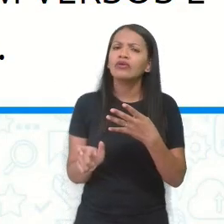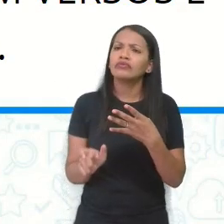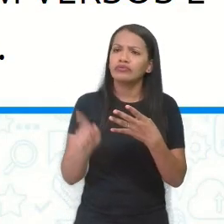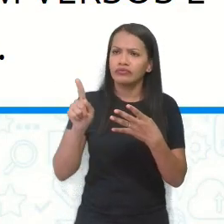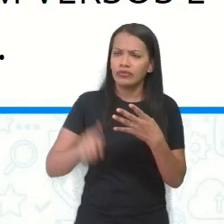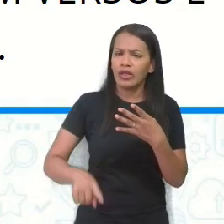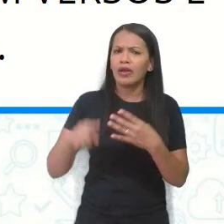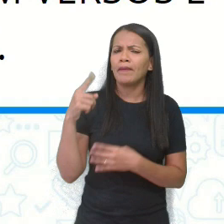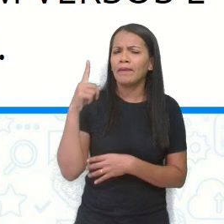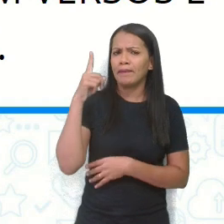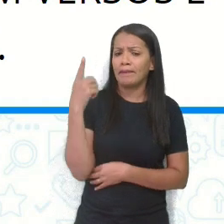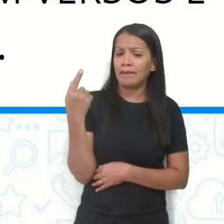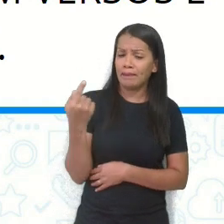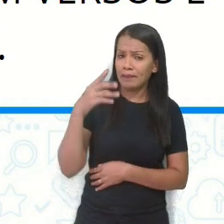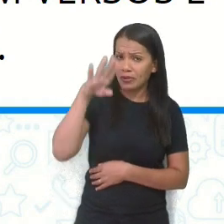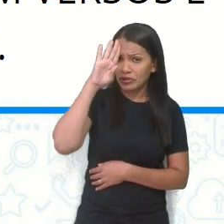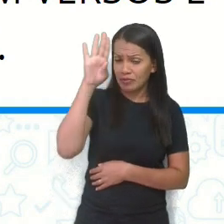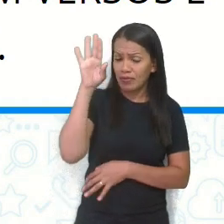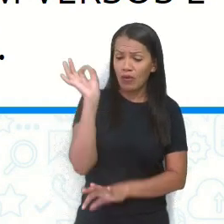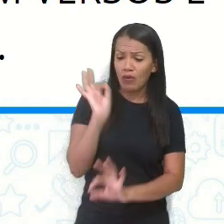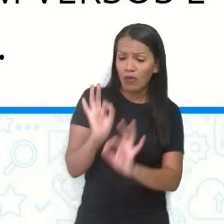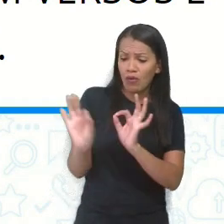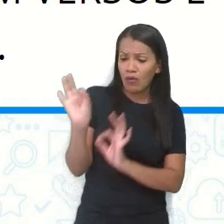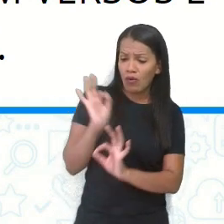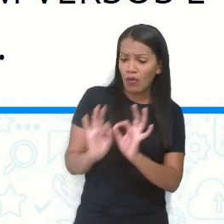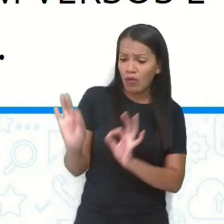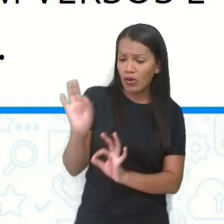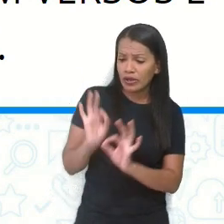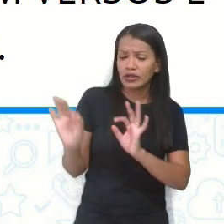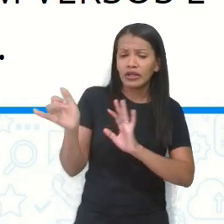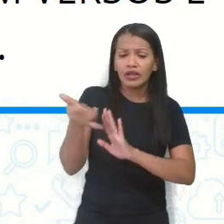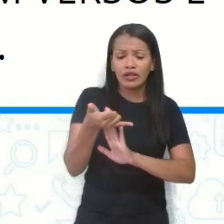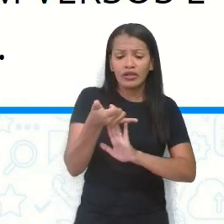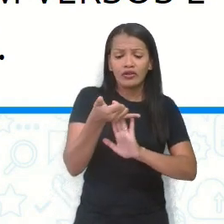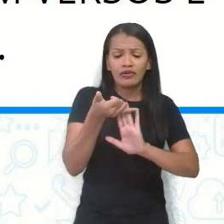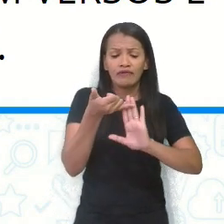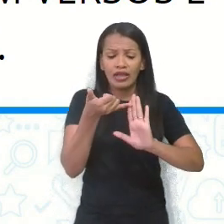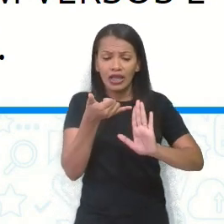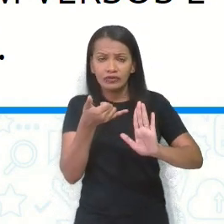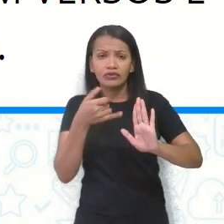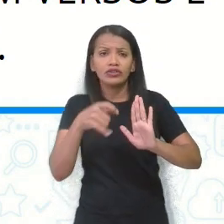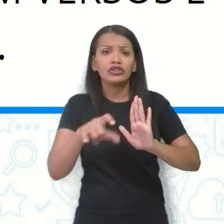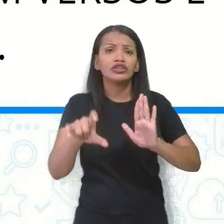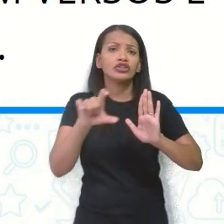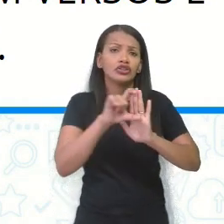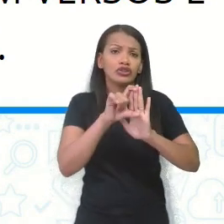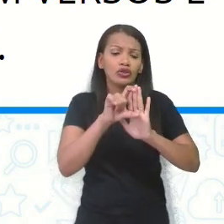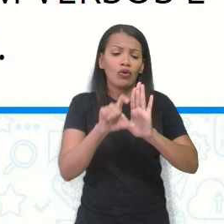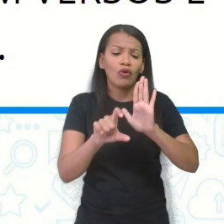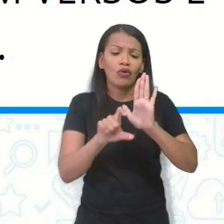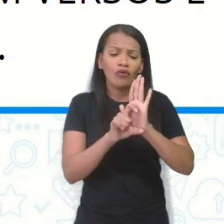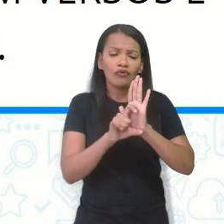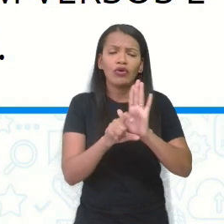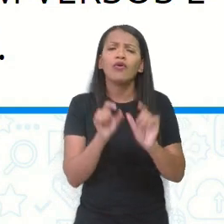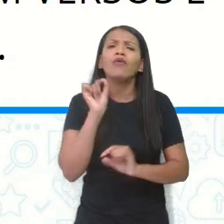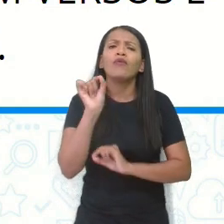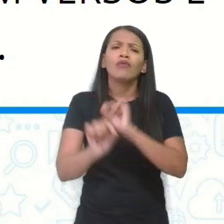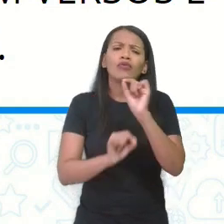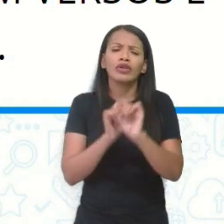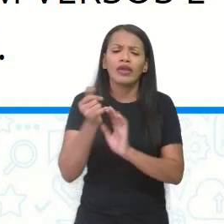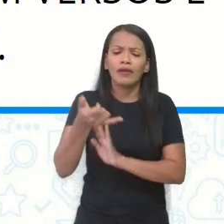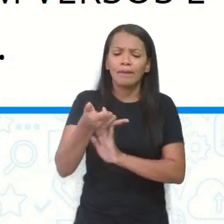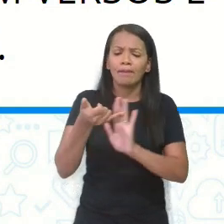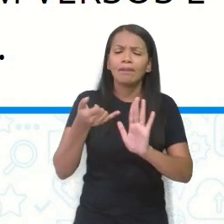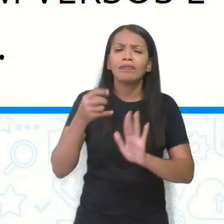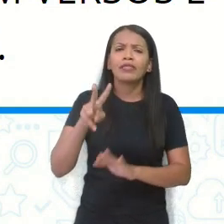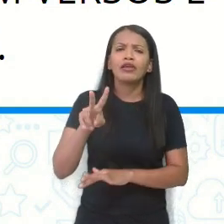matéria-prima, muitas vezes organizando-as em versos e estrofes. E o que é isso, professora? Versos